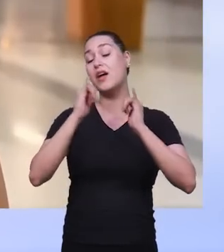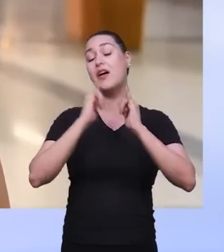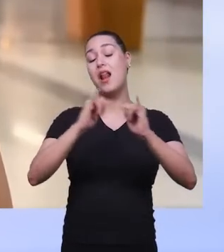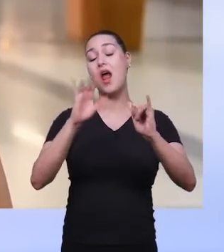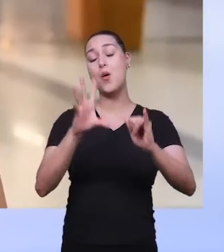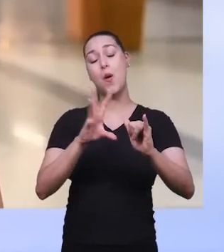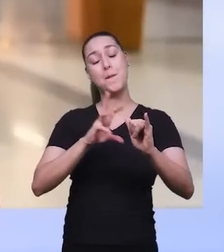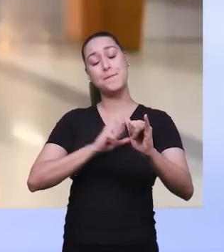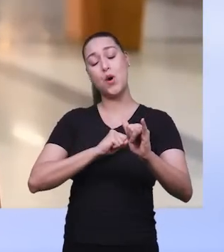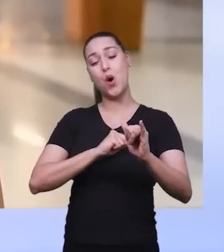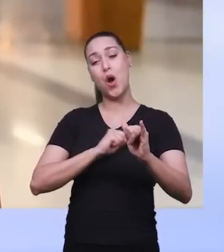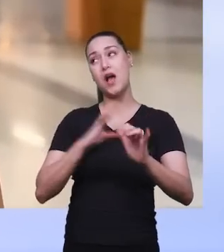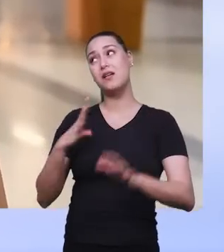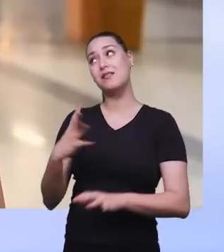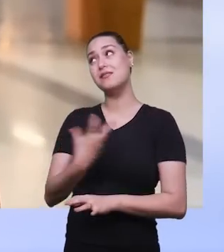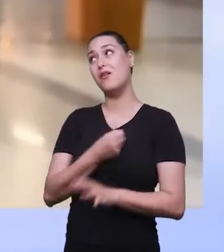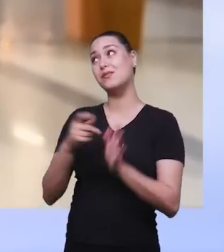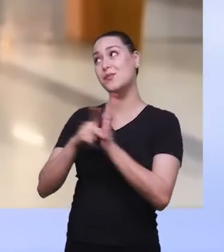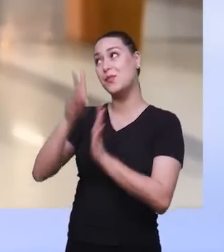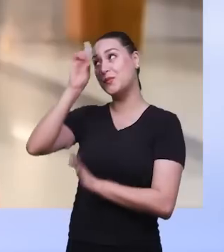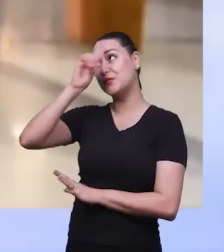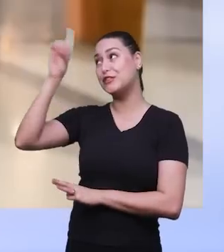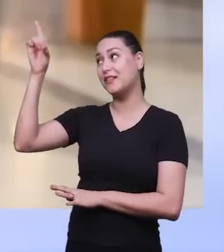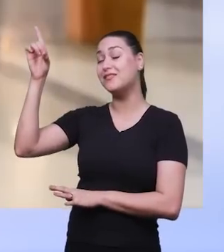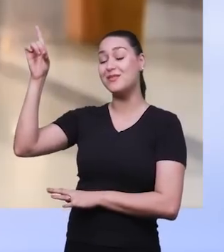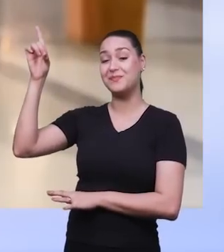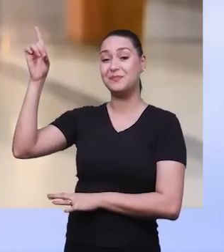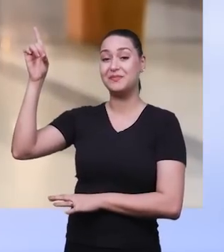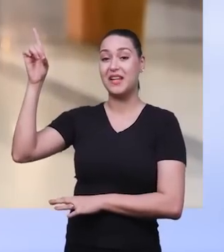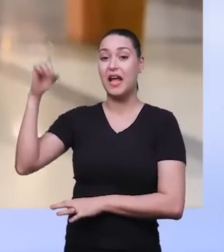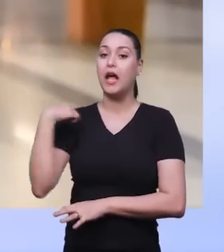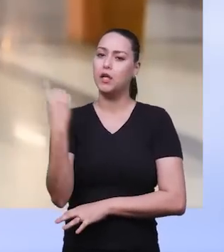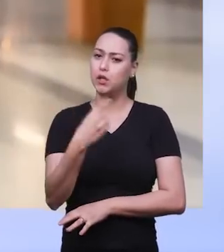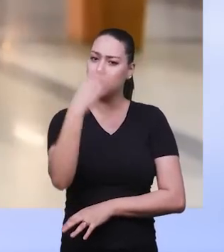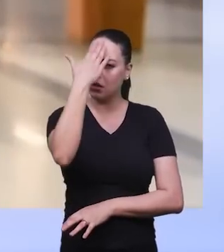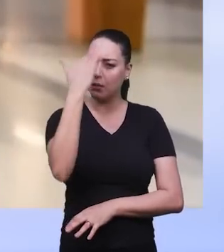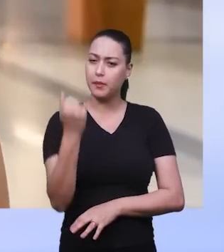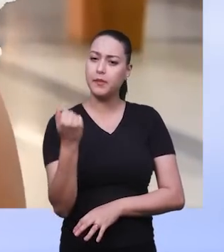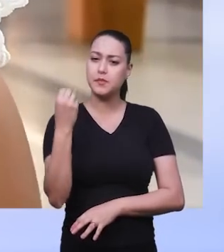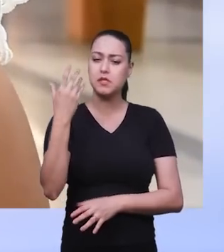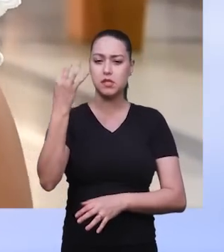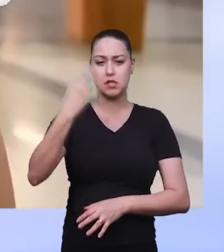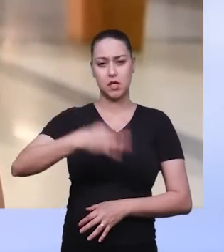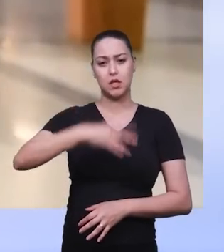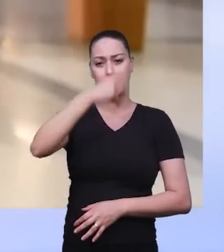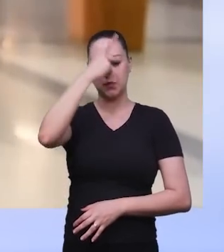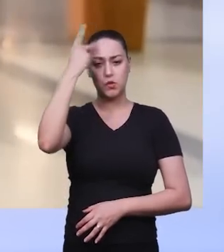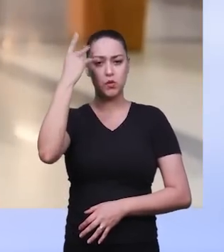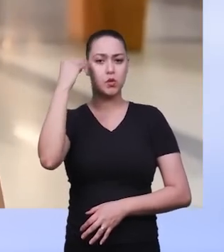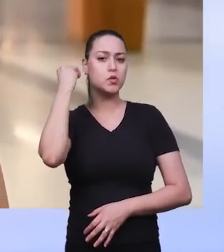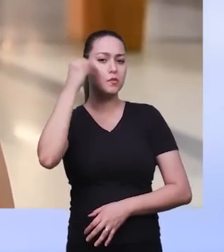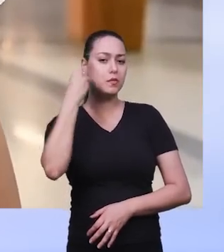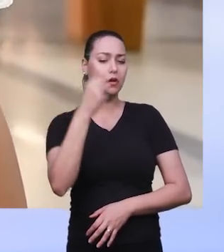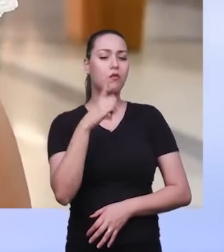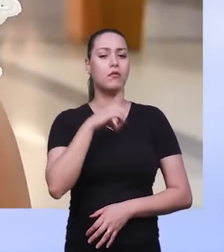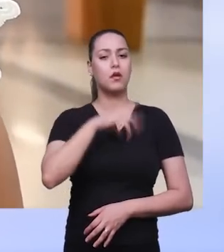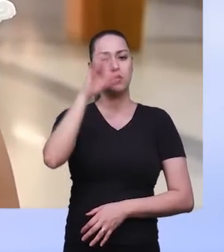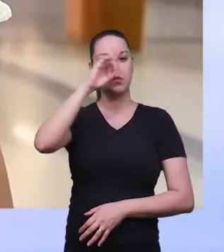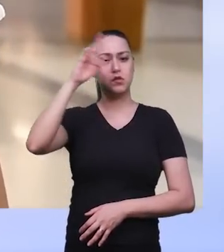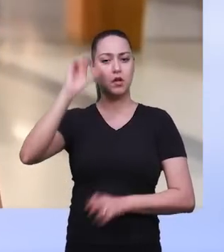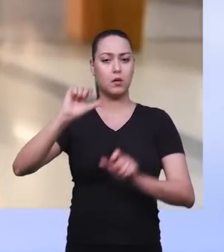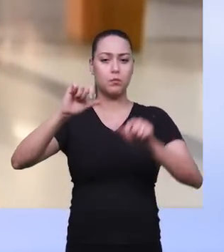amor, né, a sua salvação. E muitos aqui, eu tenho certeza que receberam muitas experiências, né? O Senhor